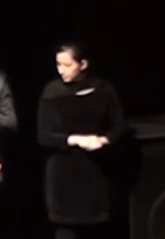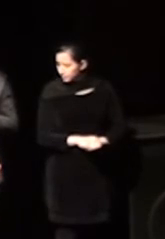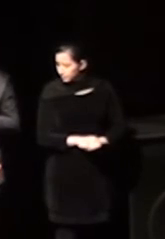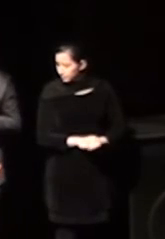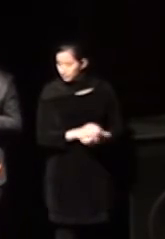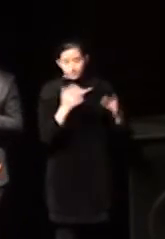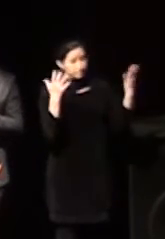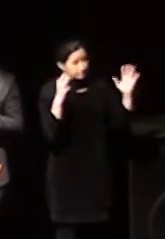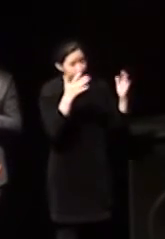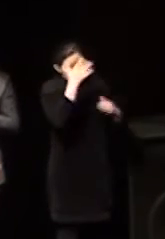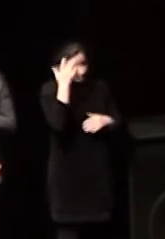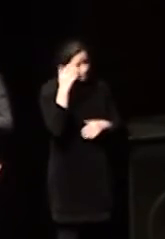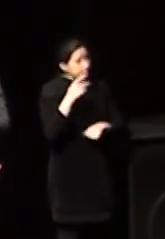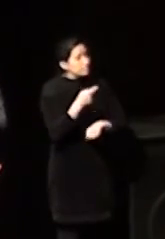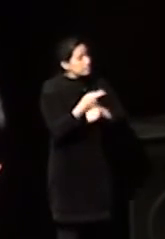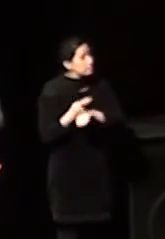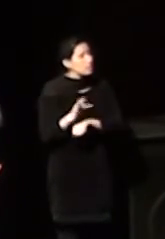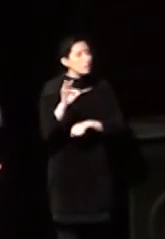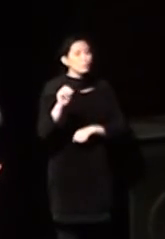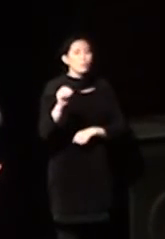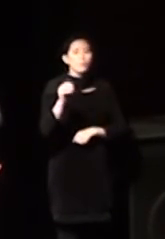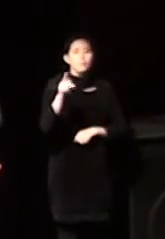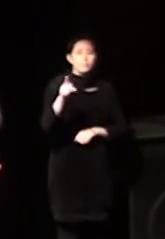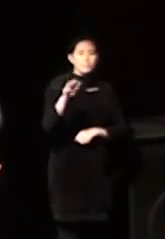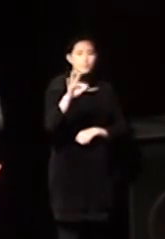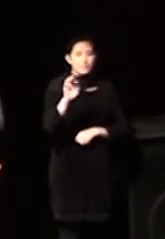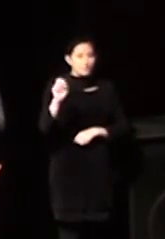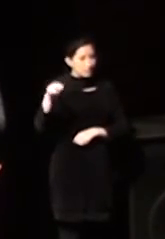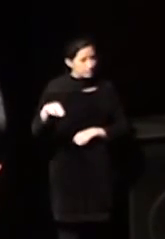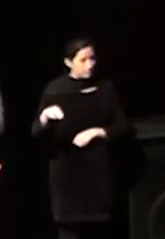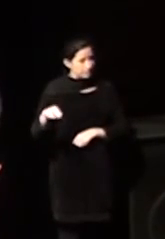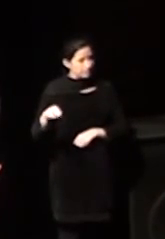Parabéns aos indicados do prêmio Top 10 da Contemporartes.